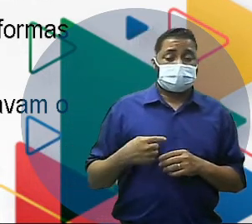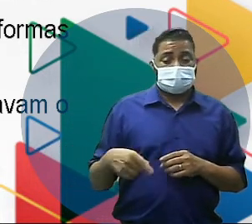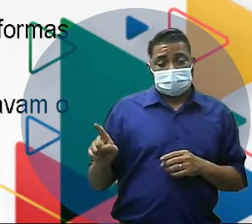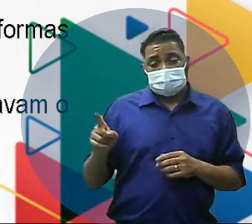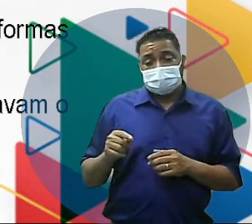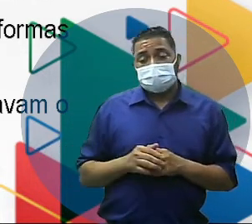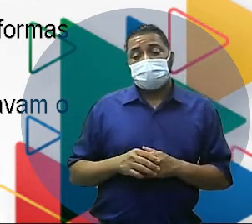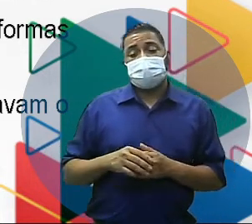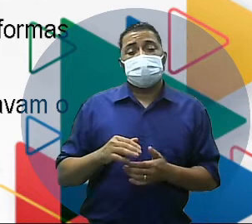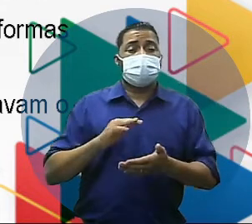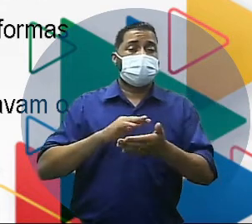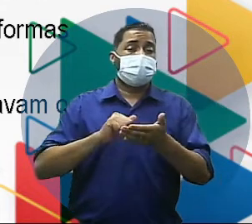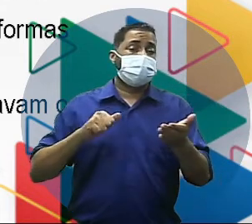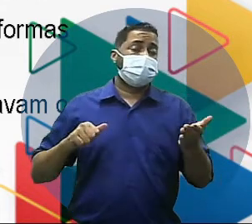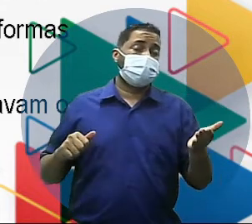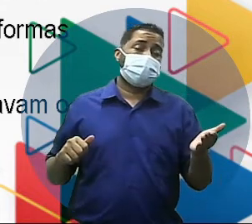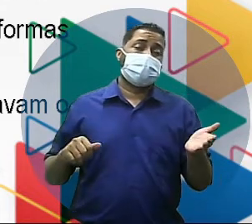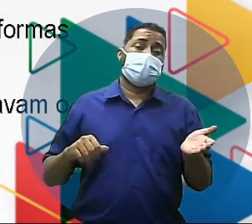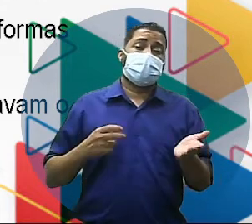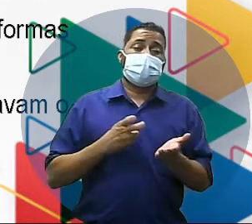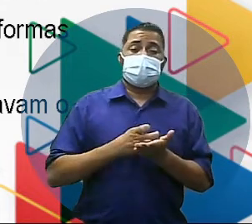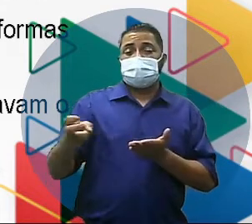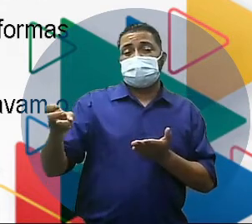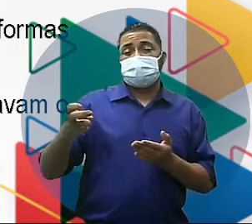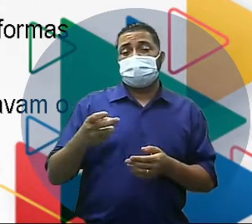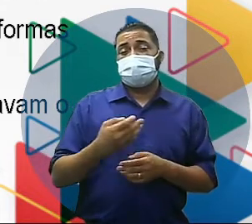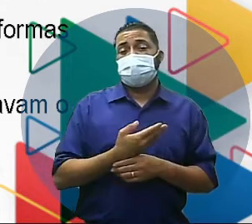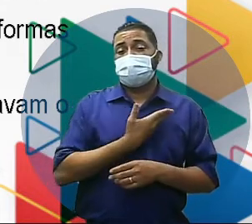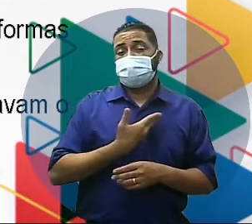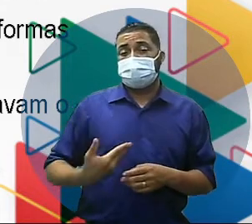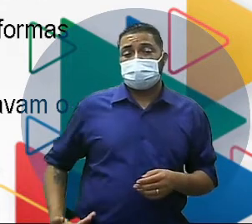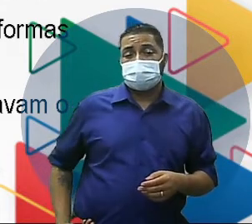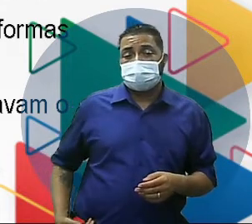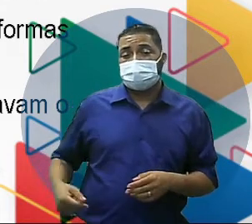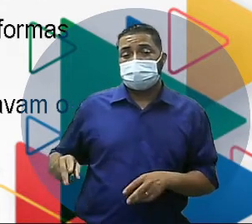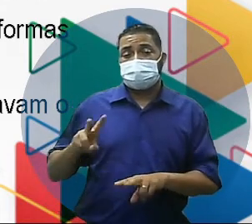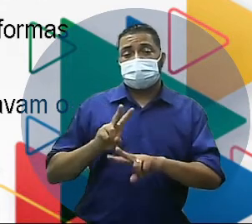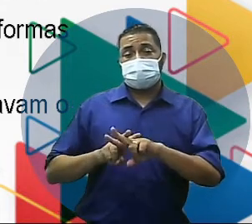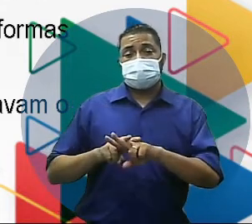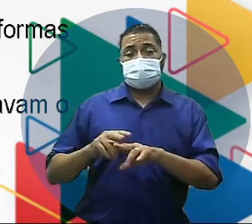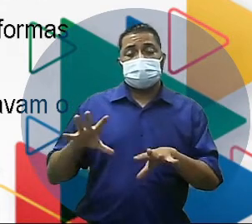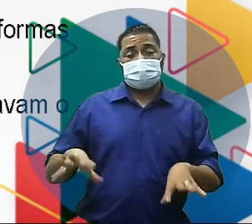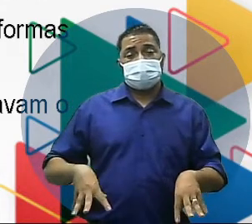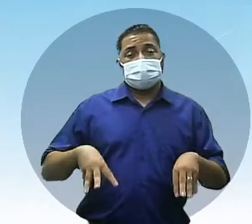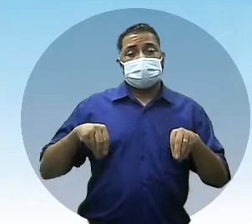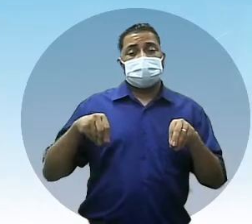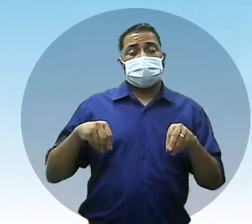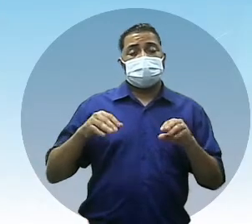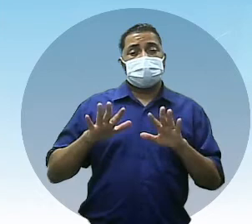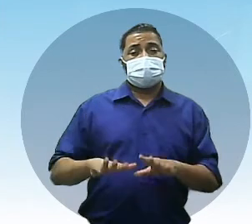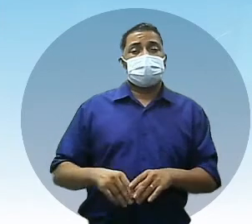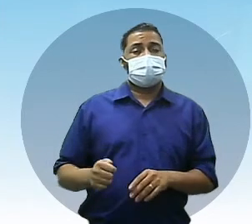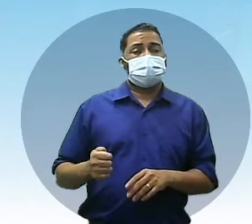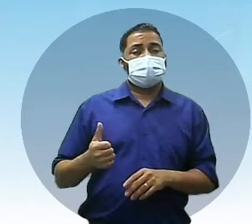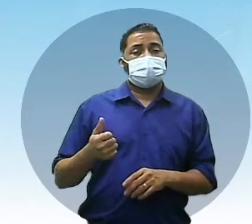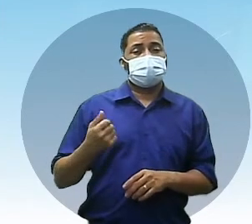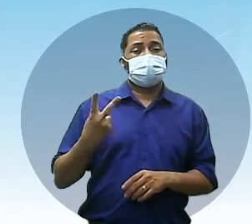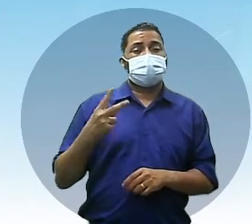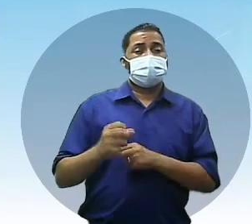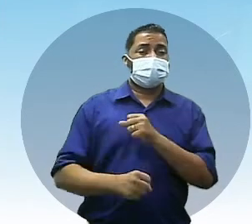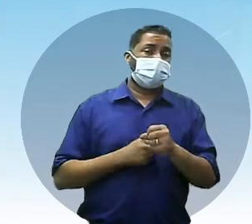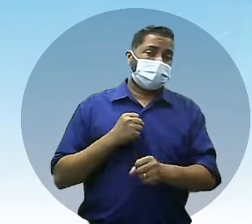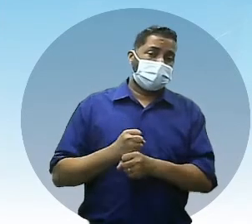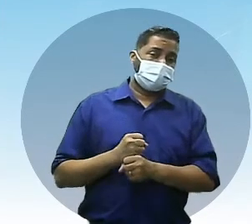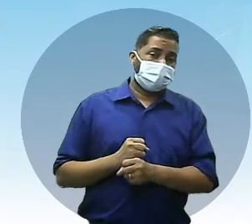destituído do cargo de governador e levado preso para a ilha de Fernando Noronha, onde ficou por quase 2 anos,